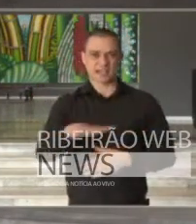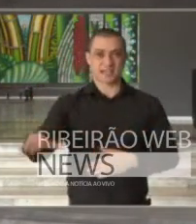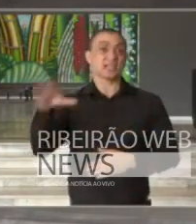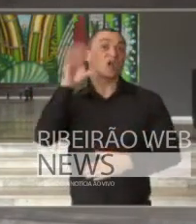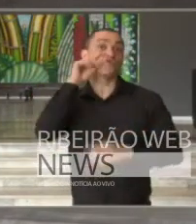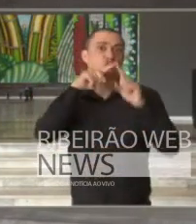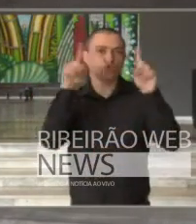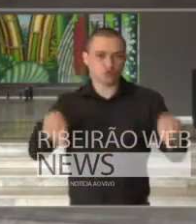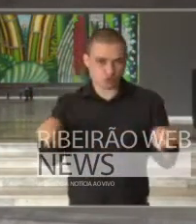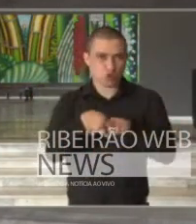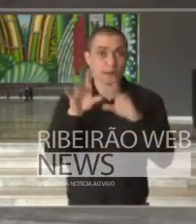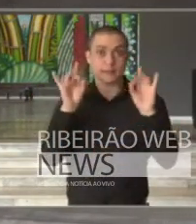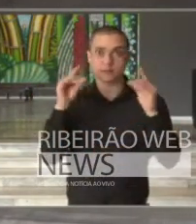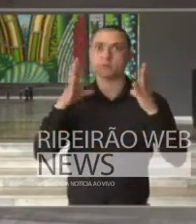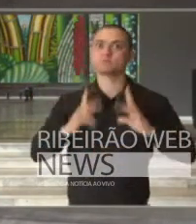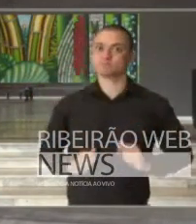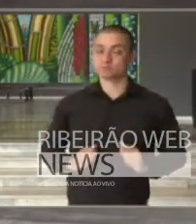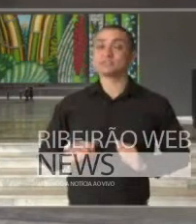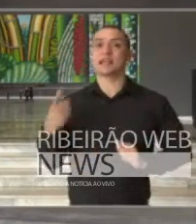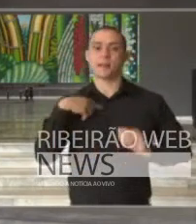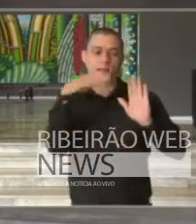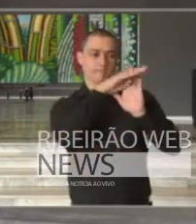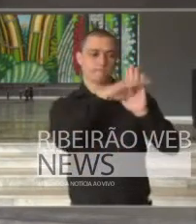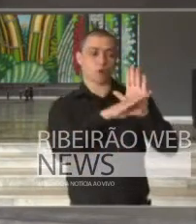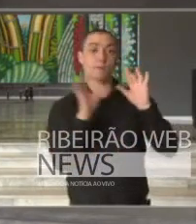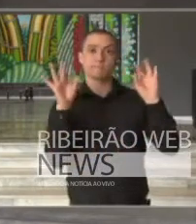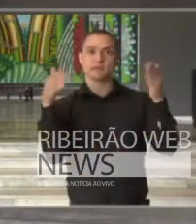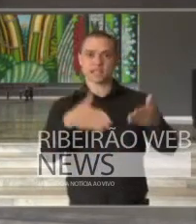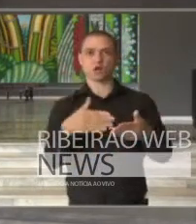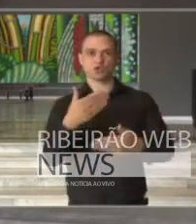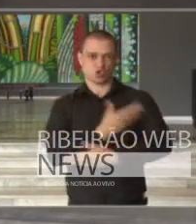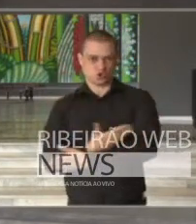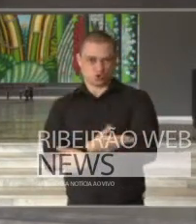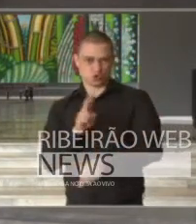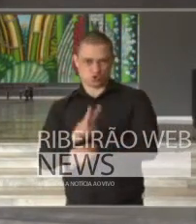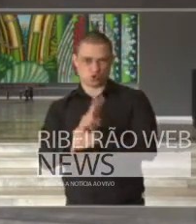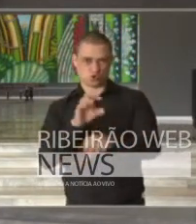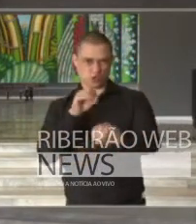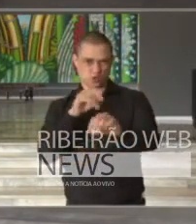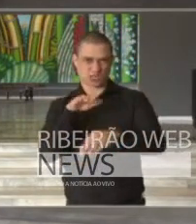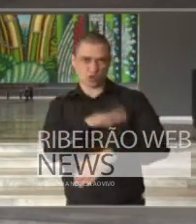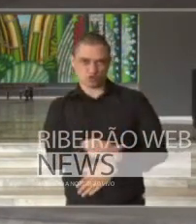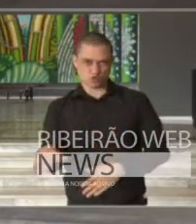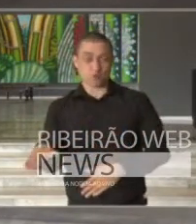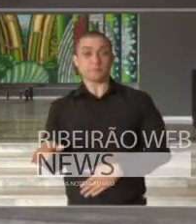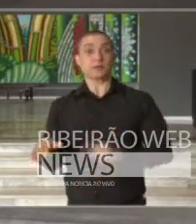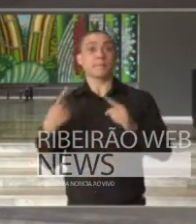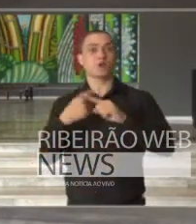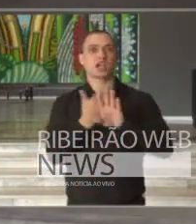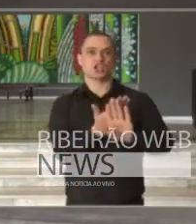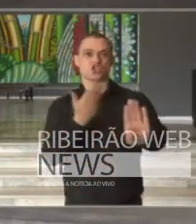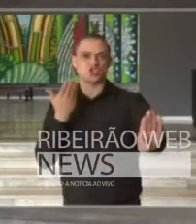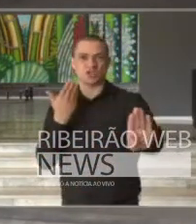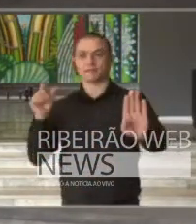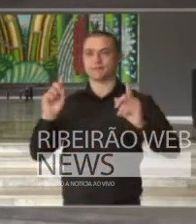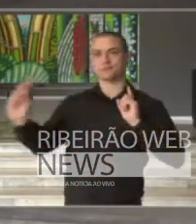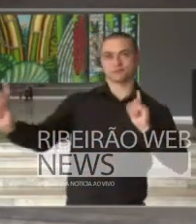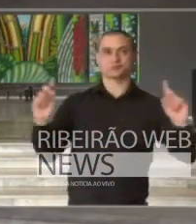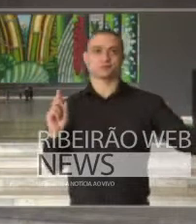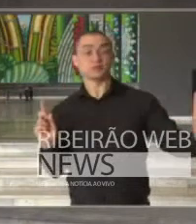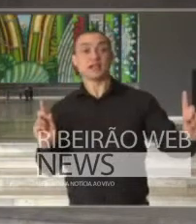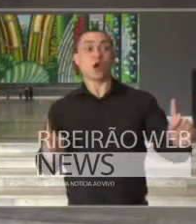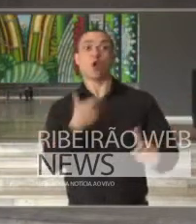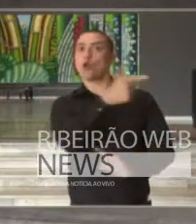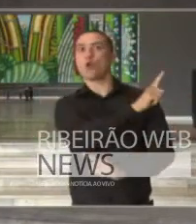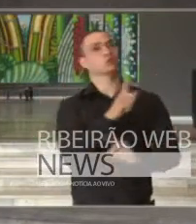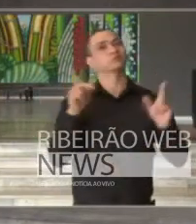funcionários. Por exemplo, nós teremos protocolos diferenciados para a educação infantil, porque o distanciamento que nós vamos buscar para as outras etapas